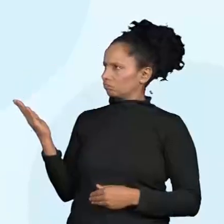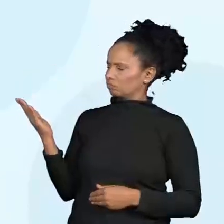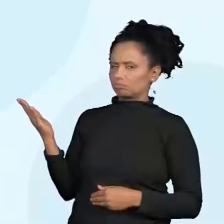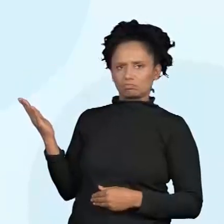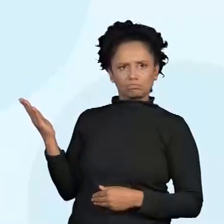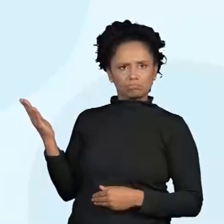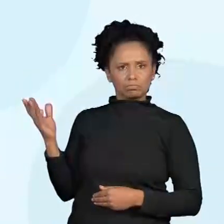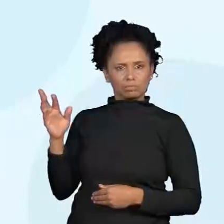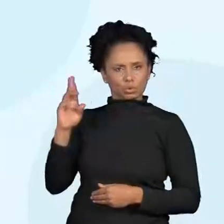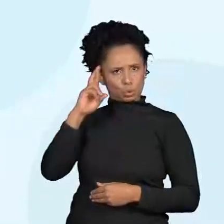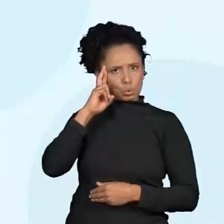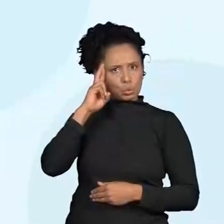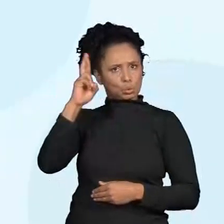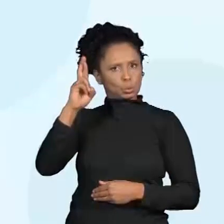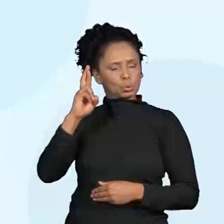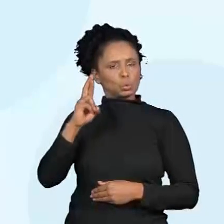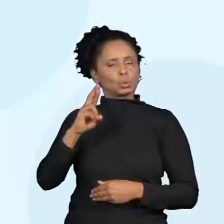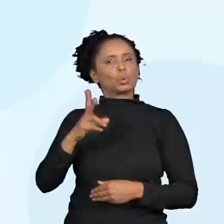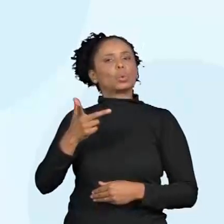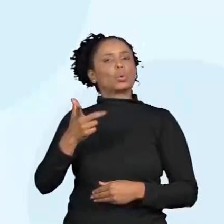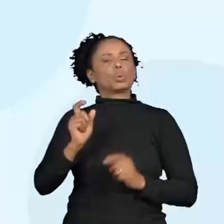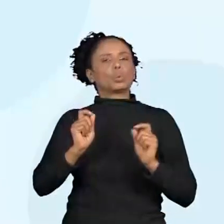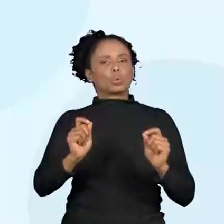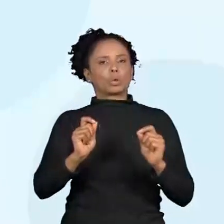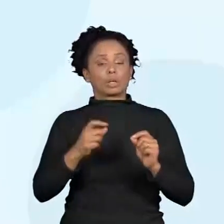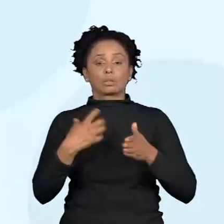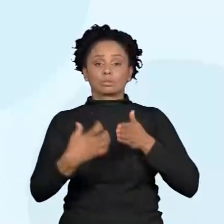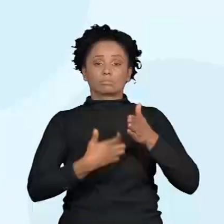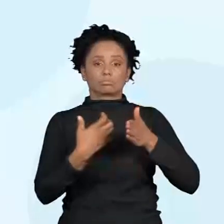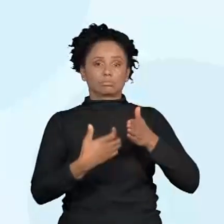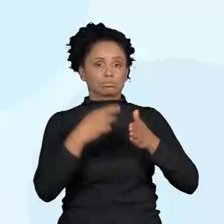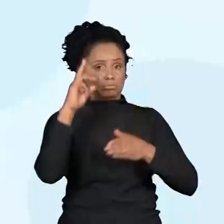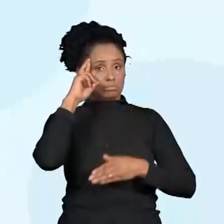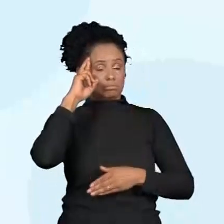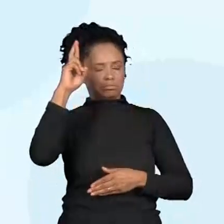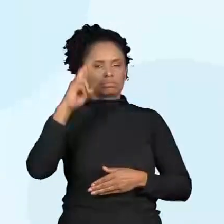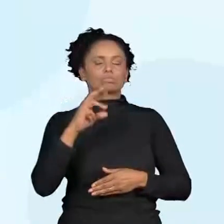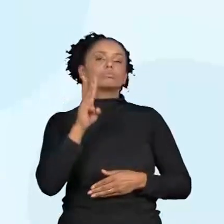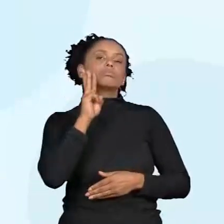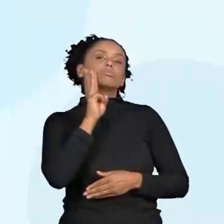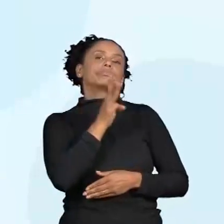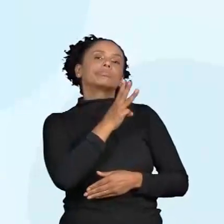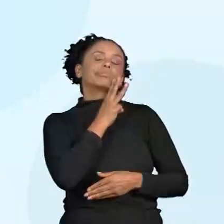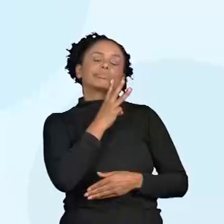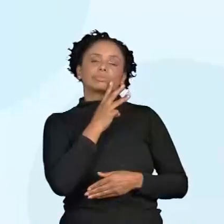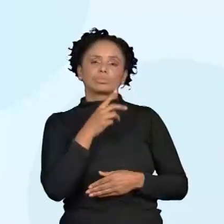Souza, que é o Barão de Mauá, ele foi o grande responsável na construção